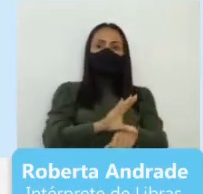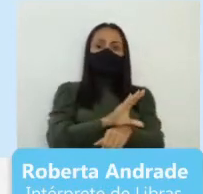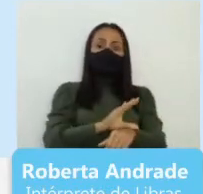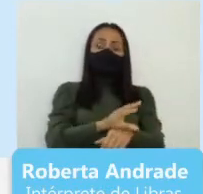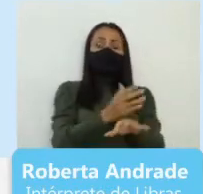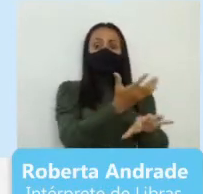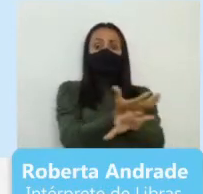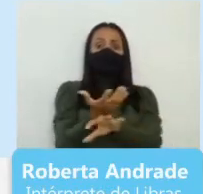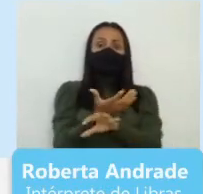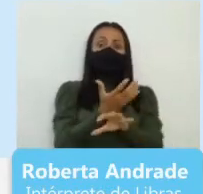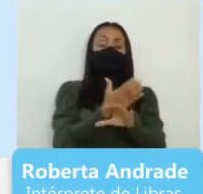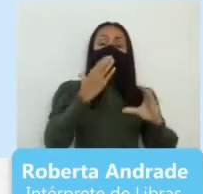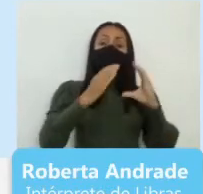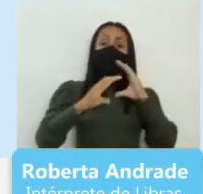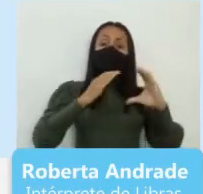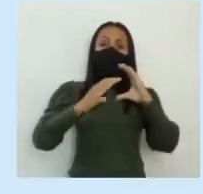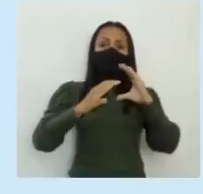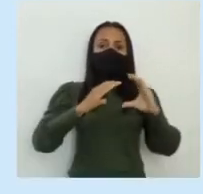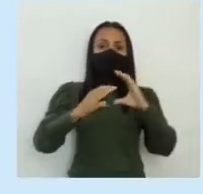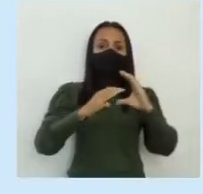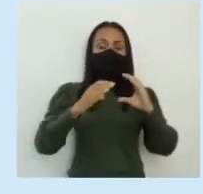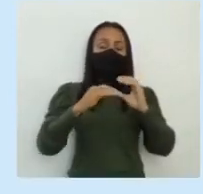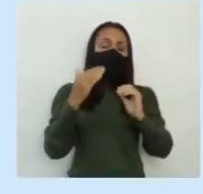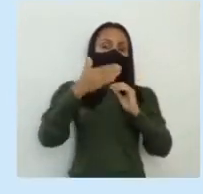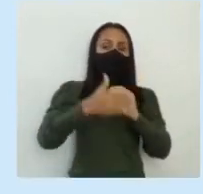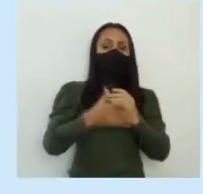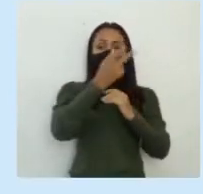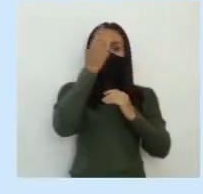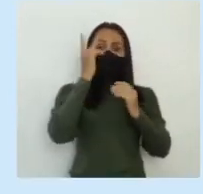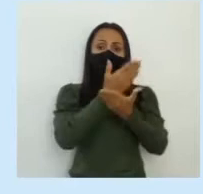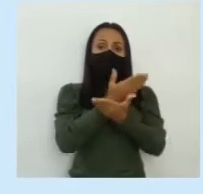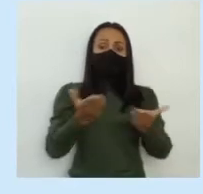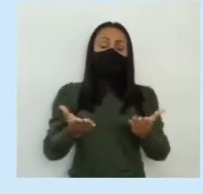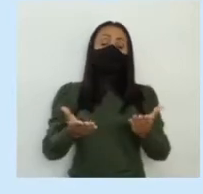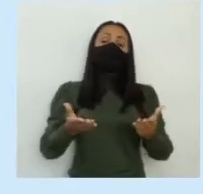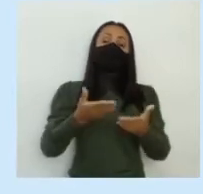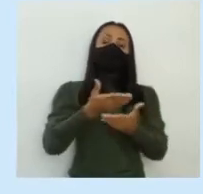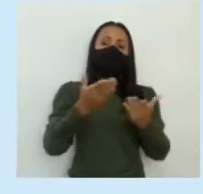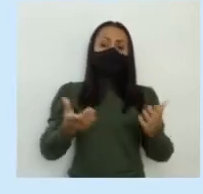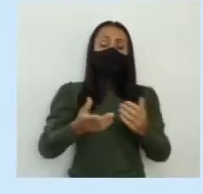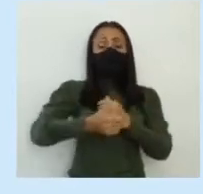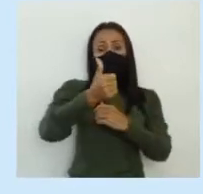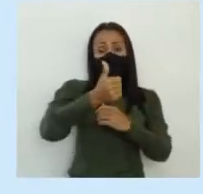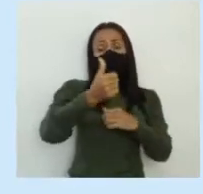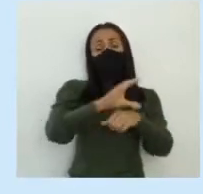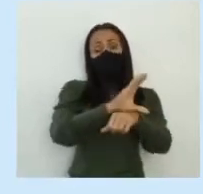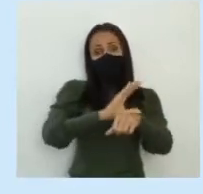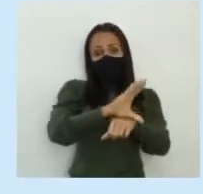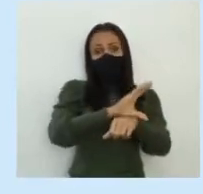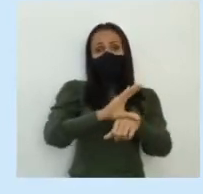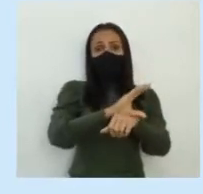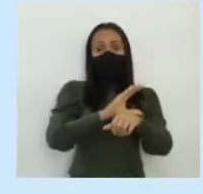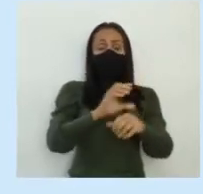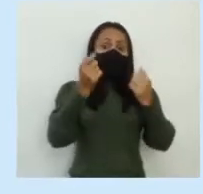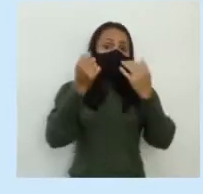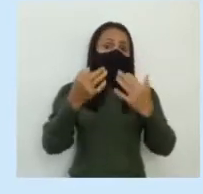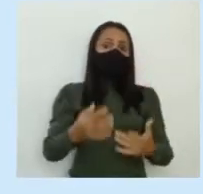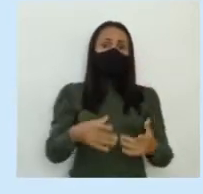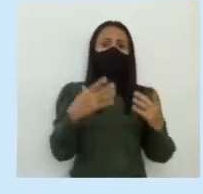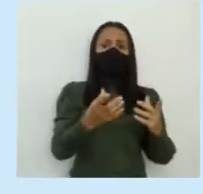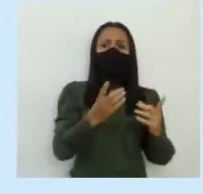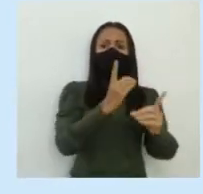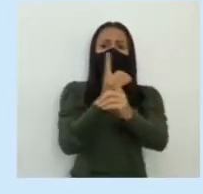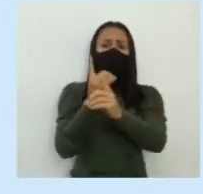disciplina Comunicação Intra e Interpessoal. Então, a gente viu na primeira competência como identificar as influências